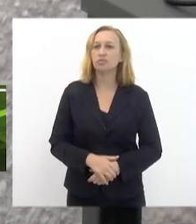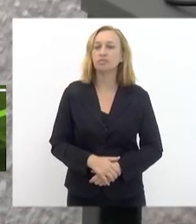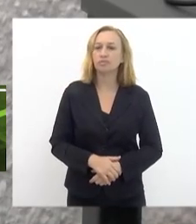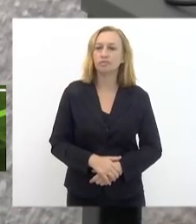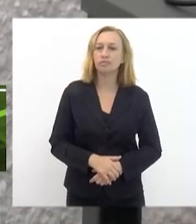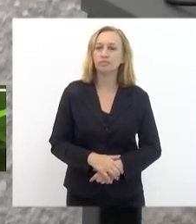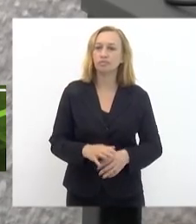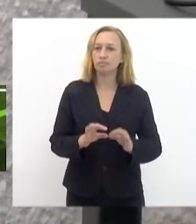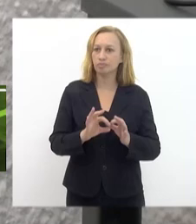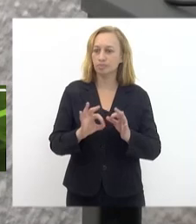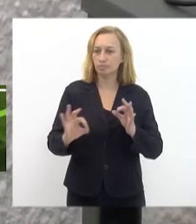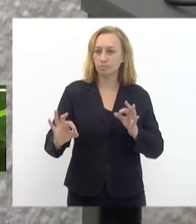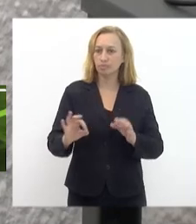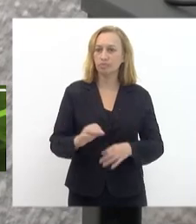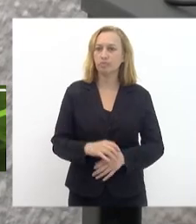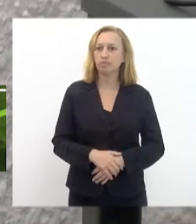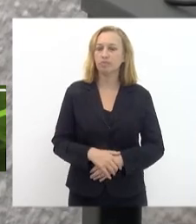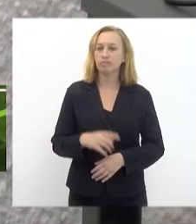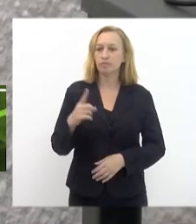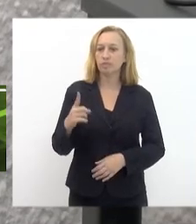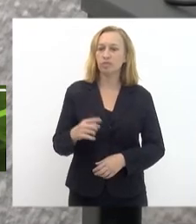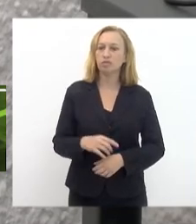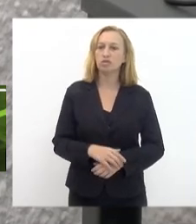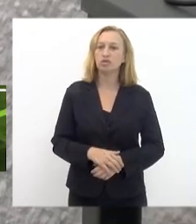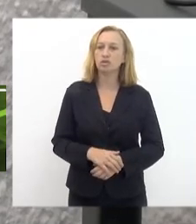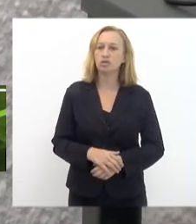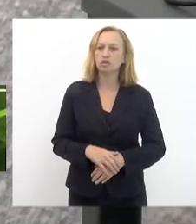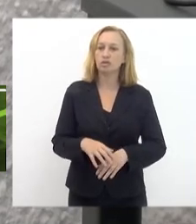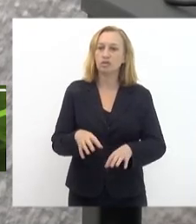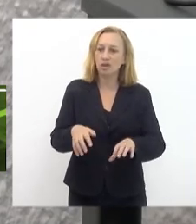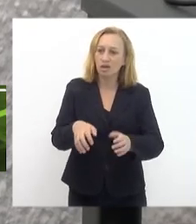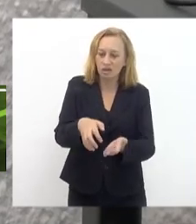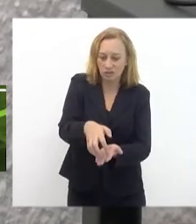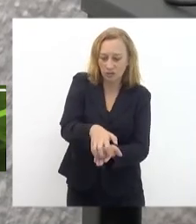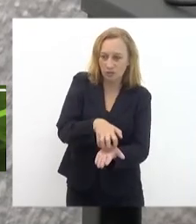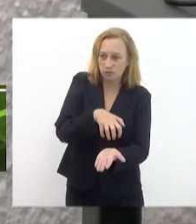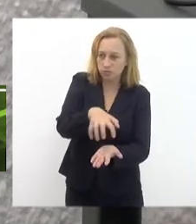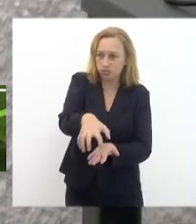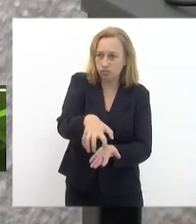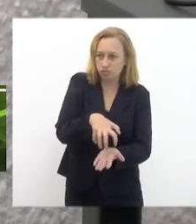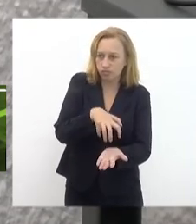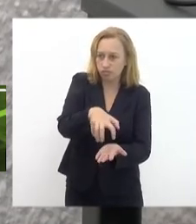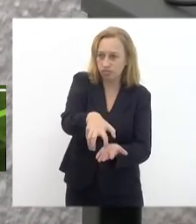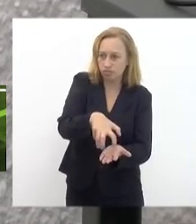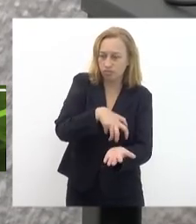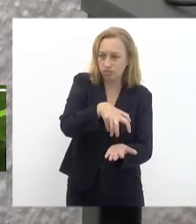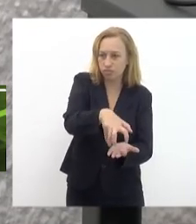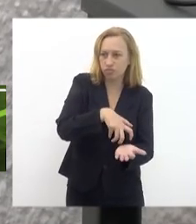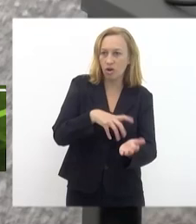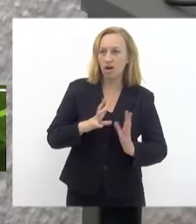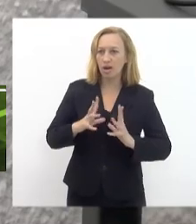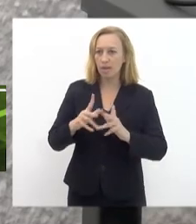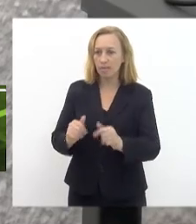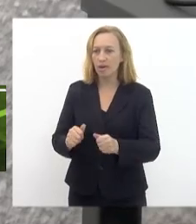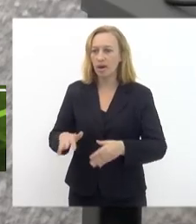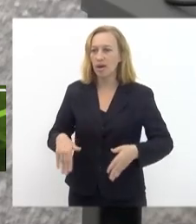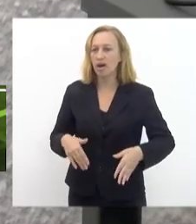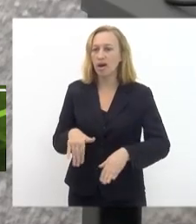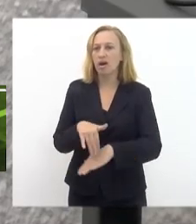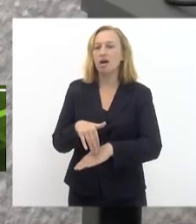todo todo tudo que tem dia que você Tirado das ruas está achando gente gerado é e